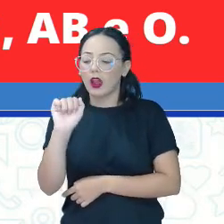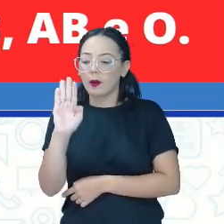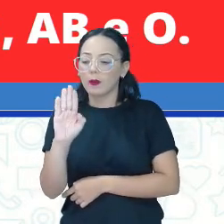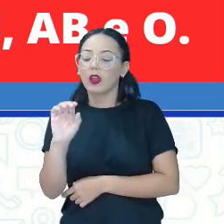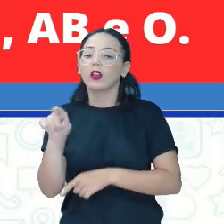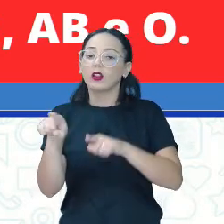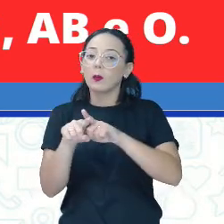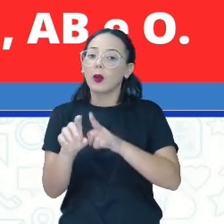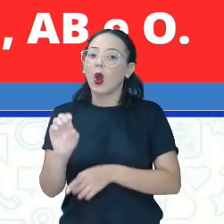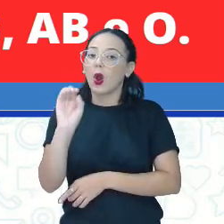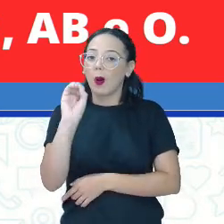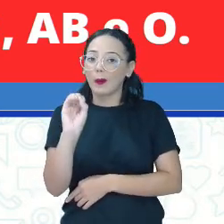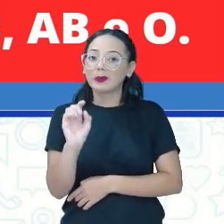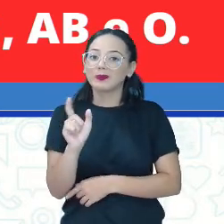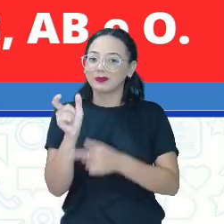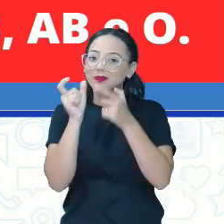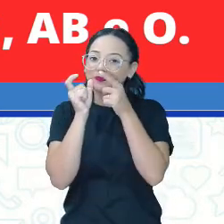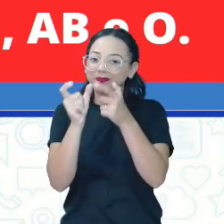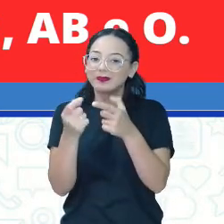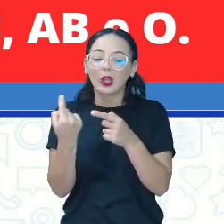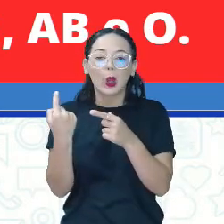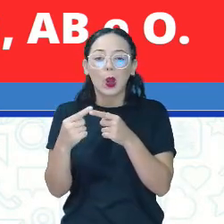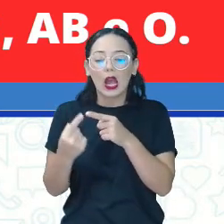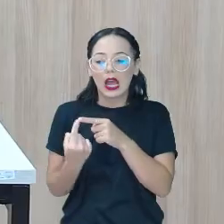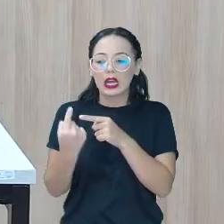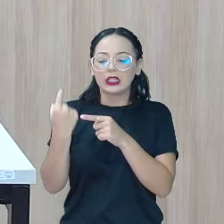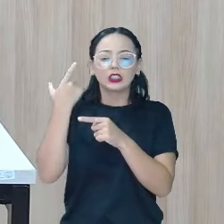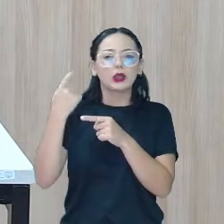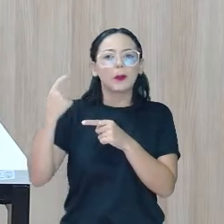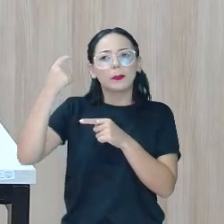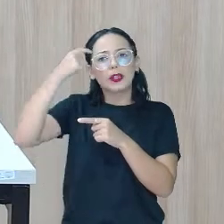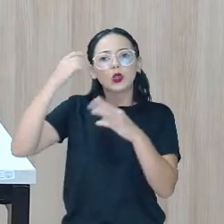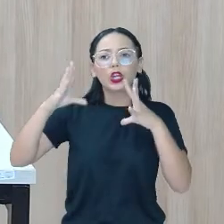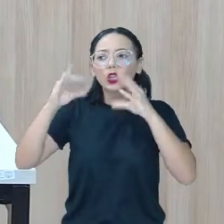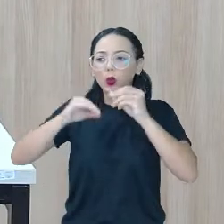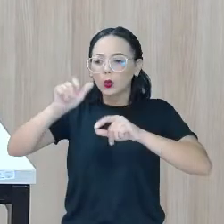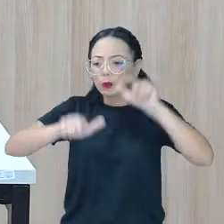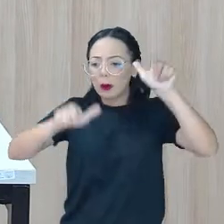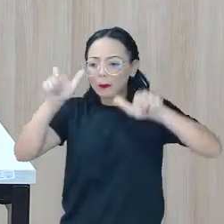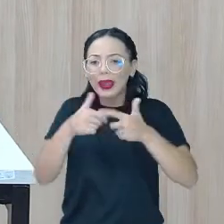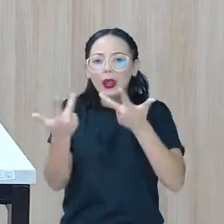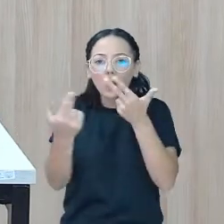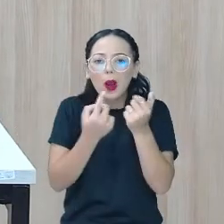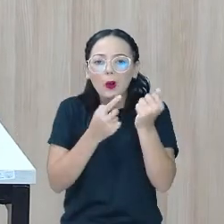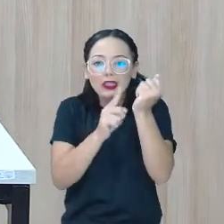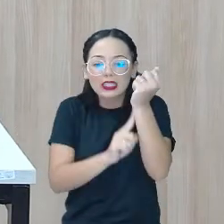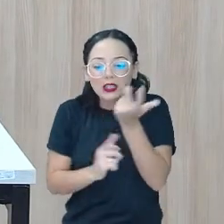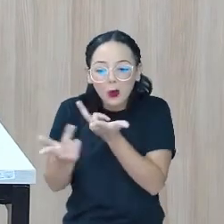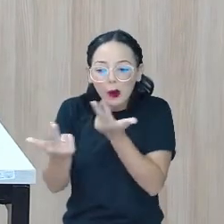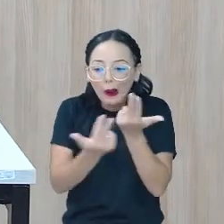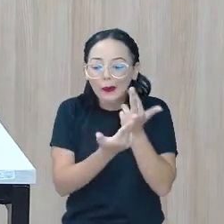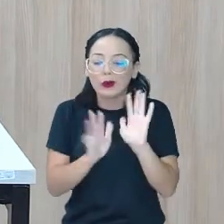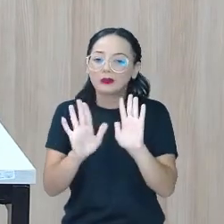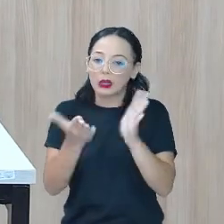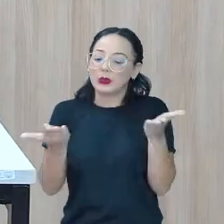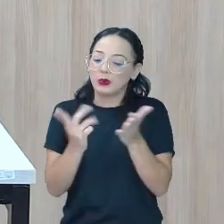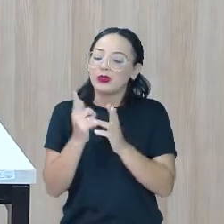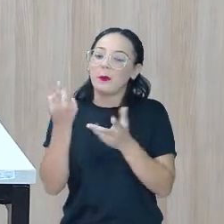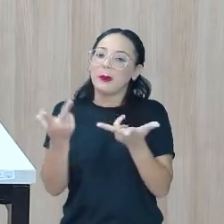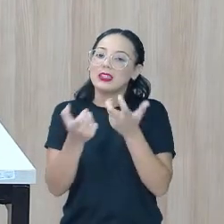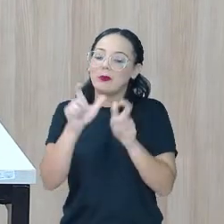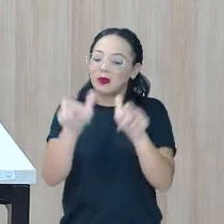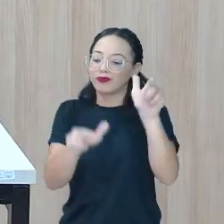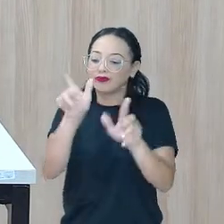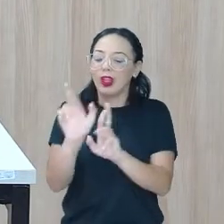e O. Vejam que interessante. Até então, achava que o sangue de todo mundo era igual. Então, o que é que nós temos, né?